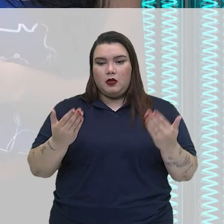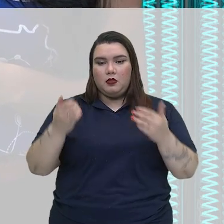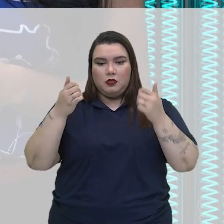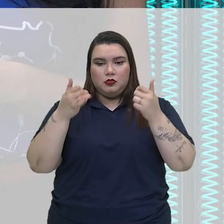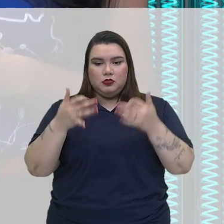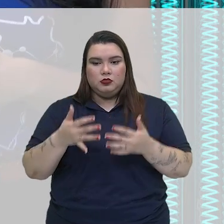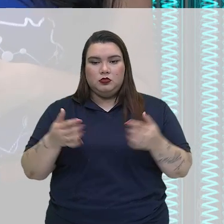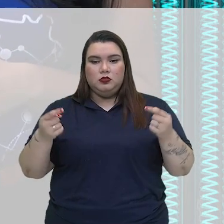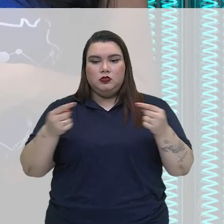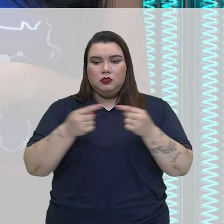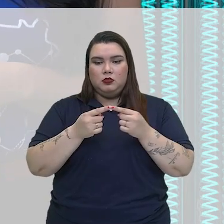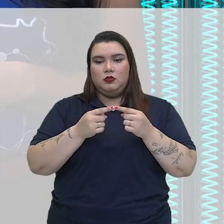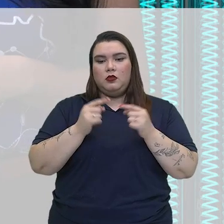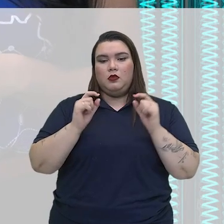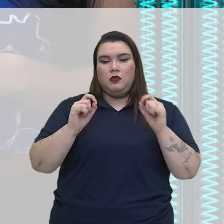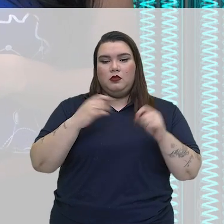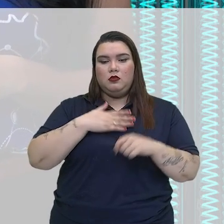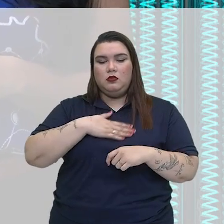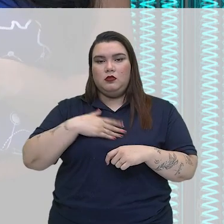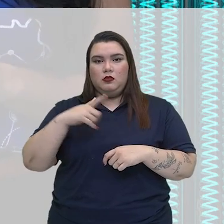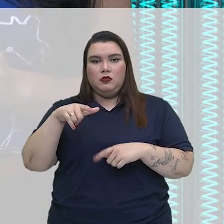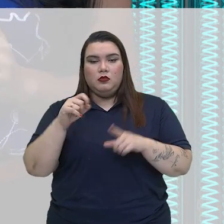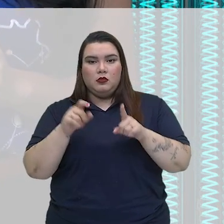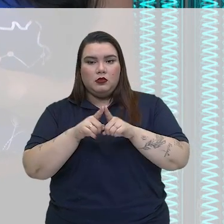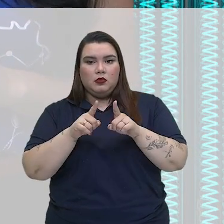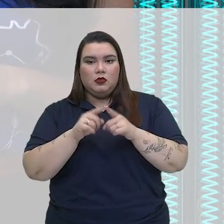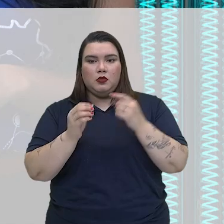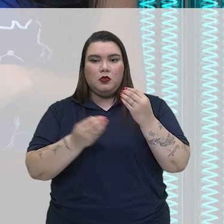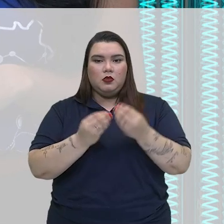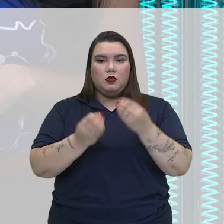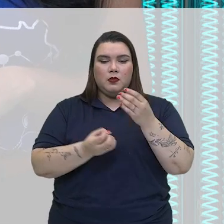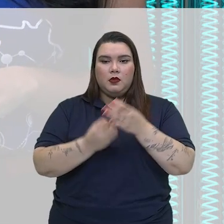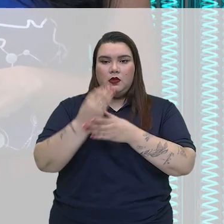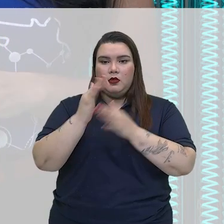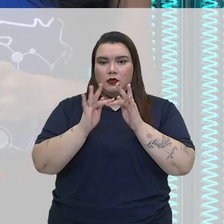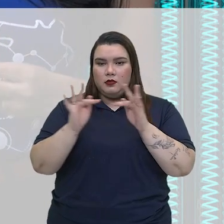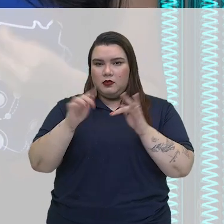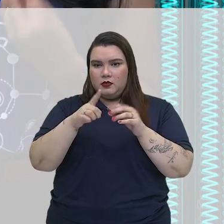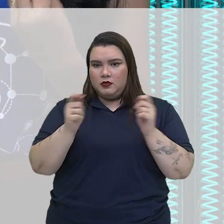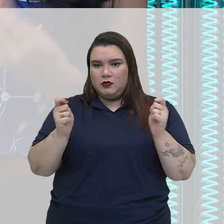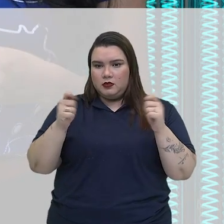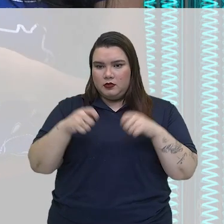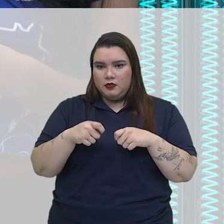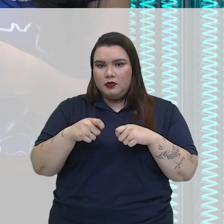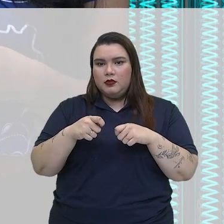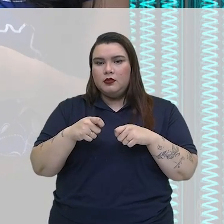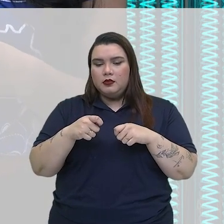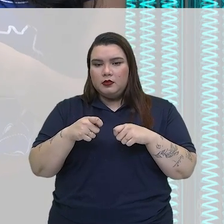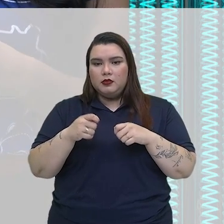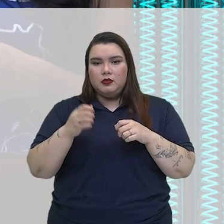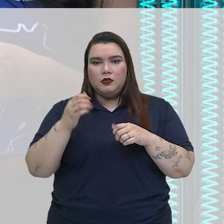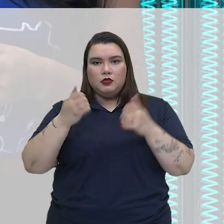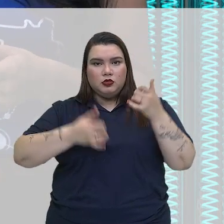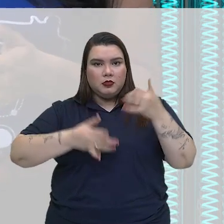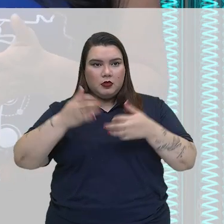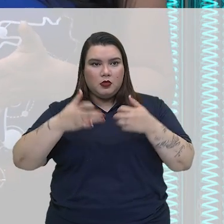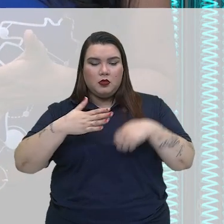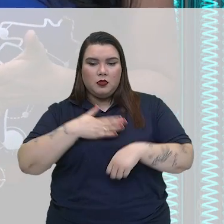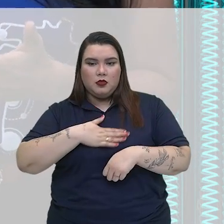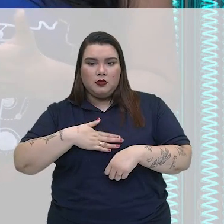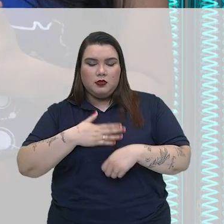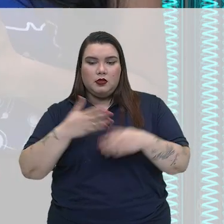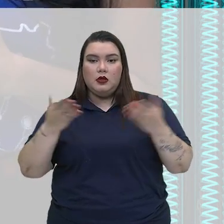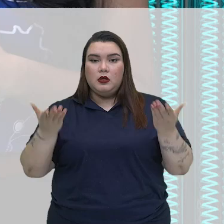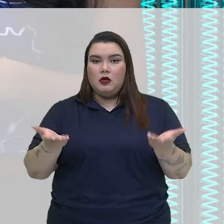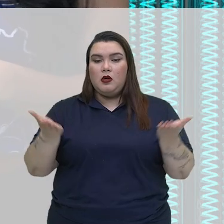aqui sobre preferências também, como eu monto frases. Você está conseguindo montar essas frases aí para falar sobre coisas que você gosta?